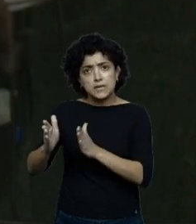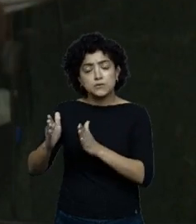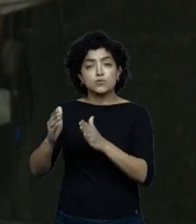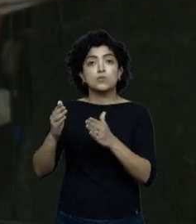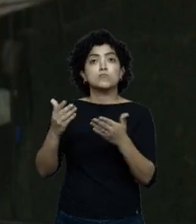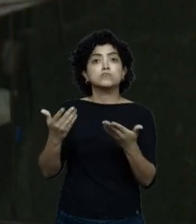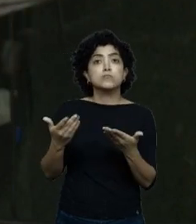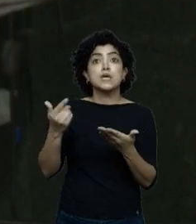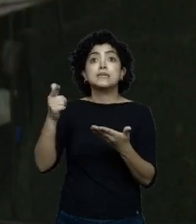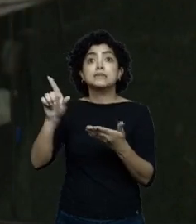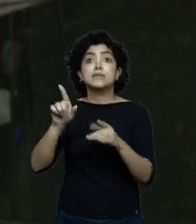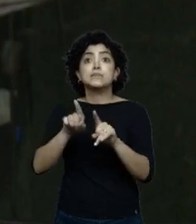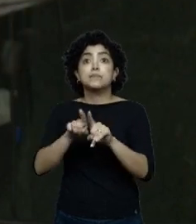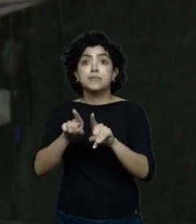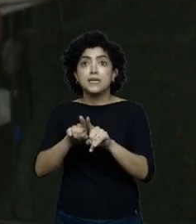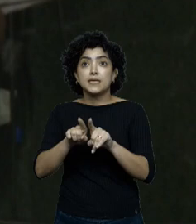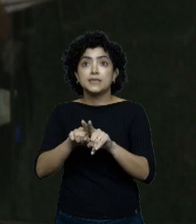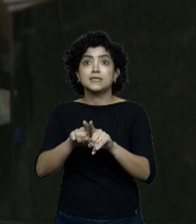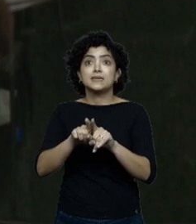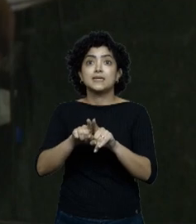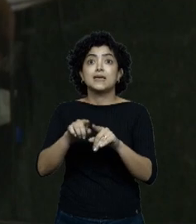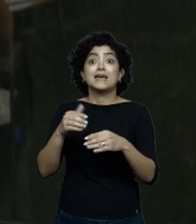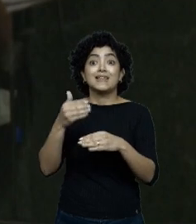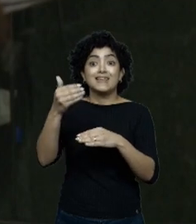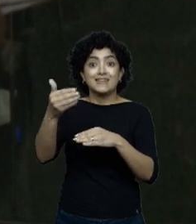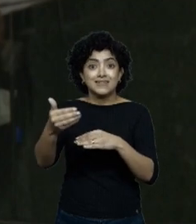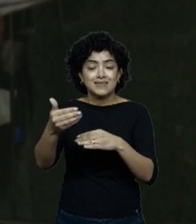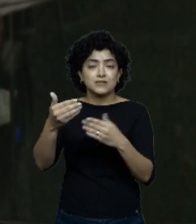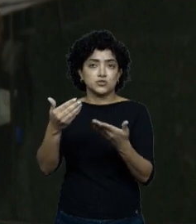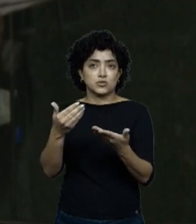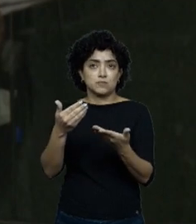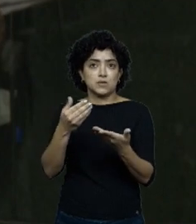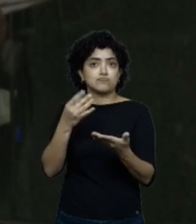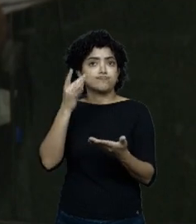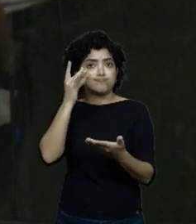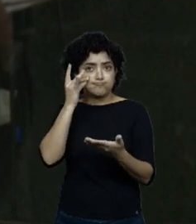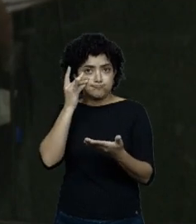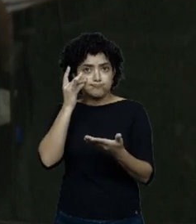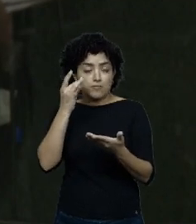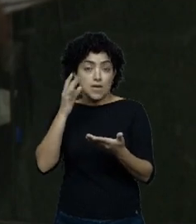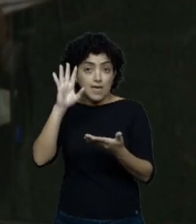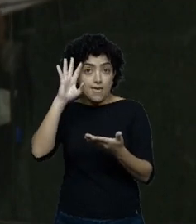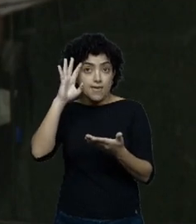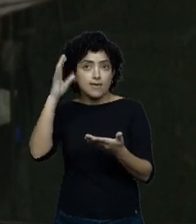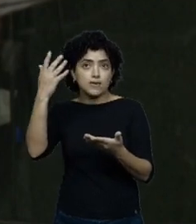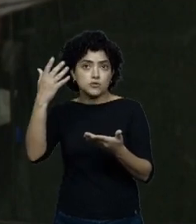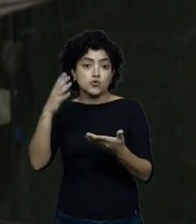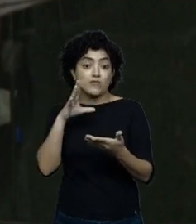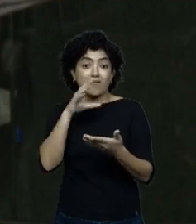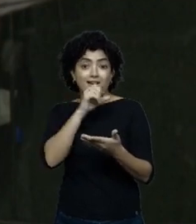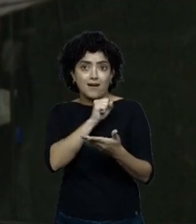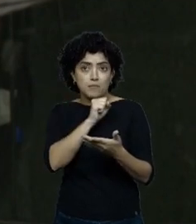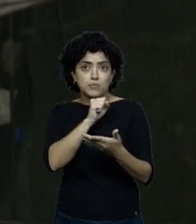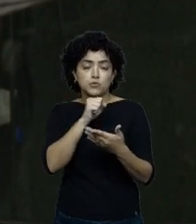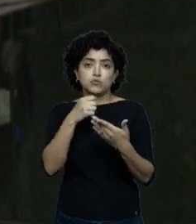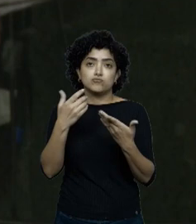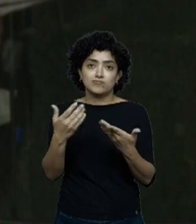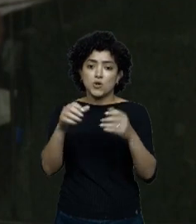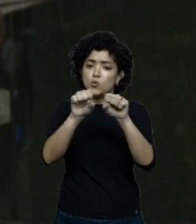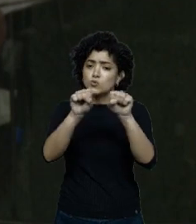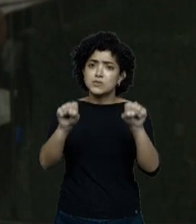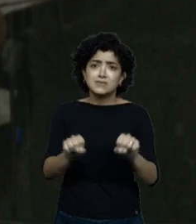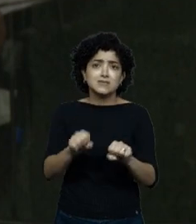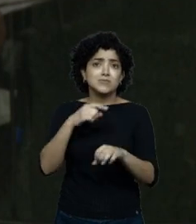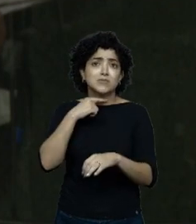coisa a questão das áreas afins né que lá na chamada presencial a gente consegue resolver de forma rápida no sistema não